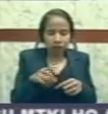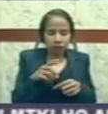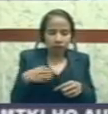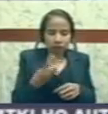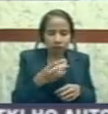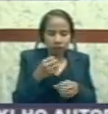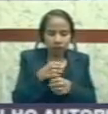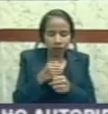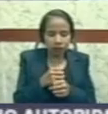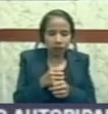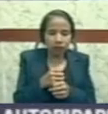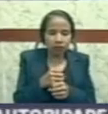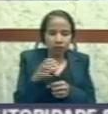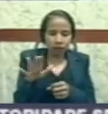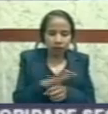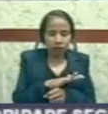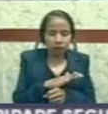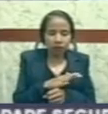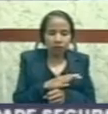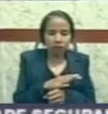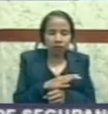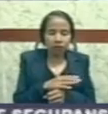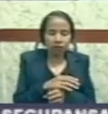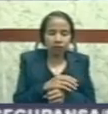de, mas, de facto, ainda né, lá dum,